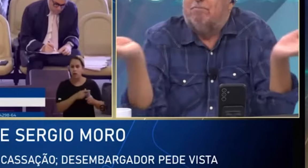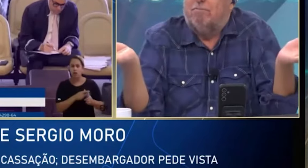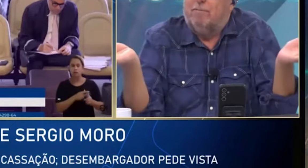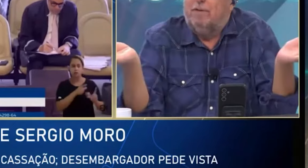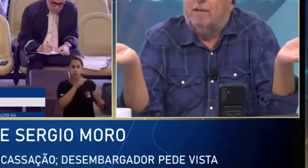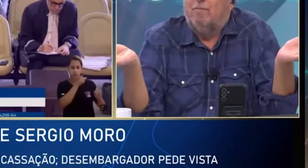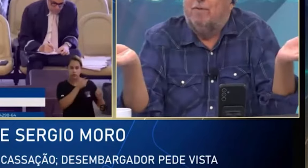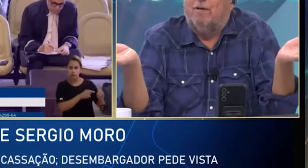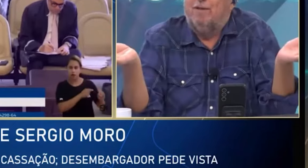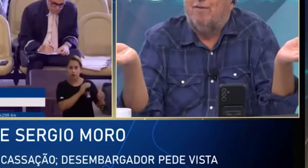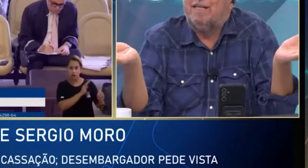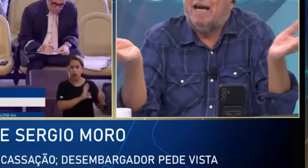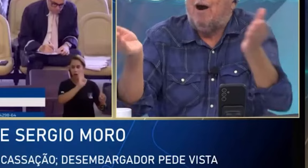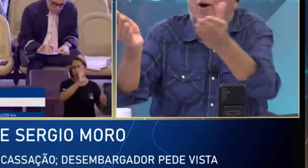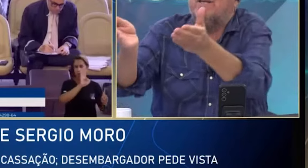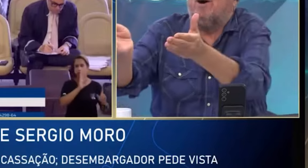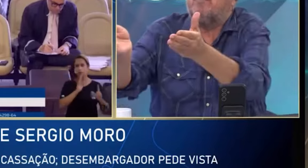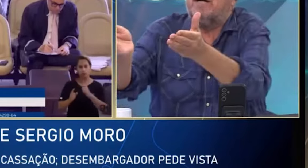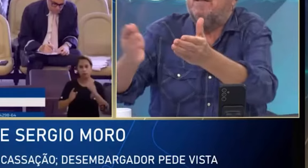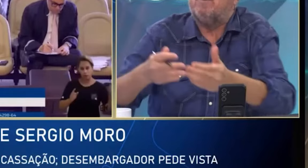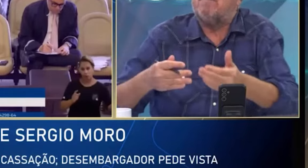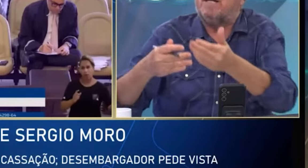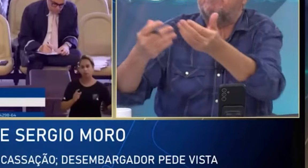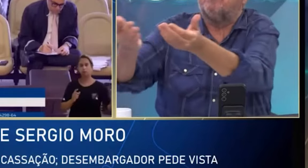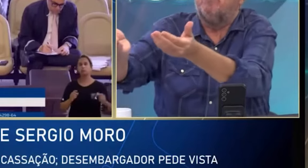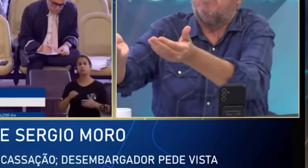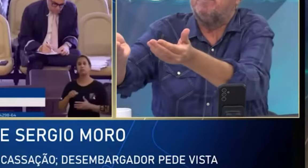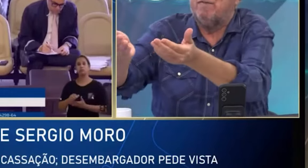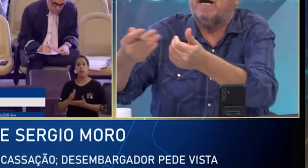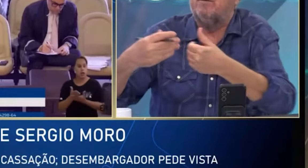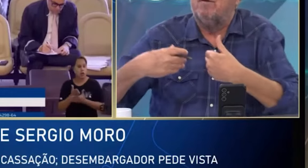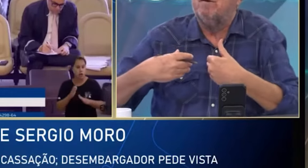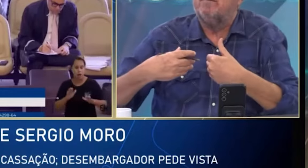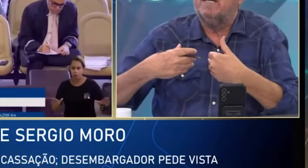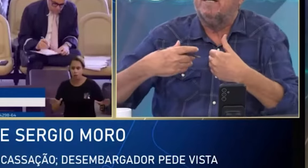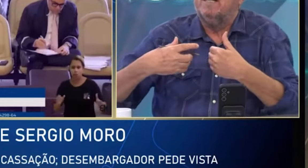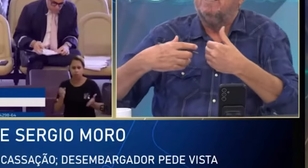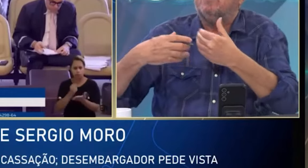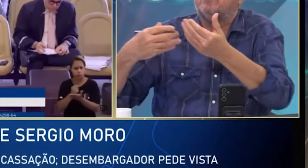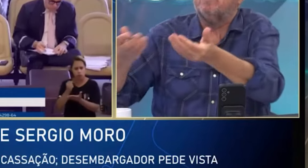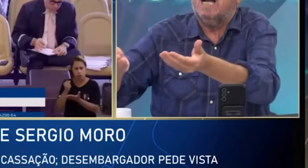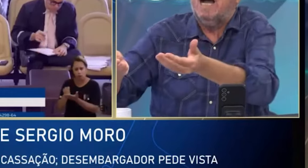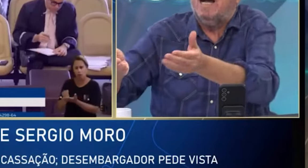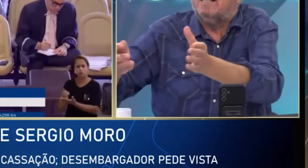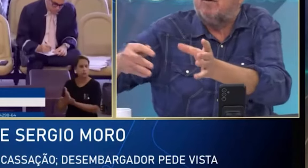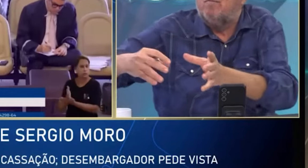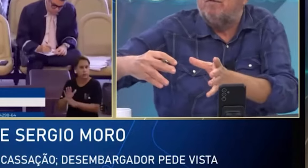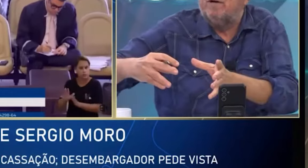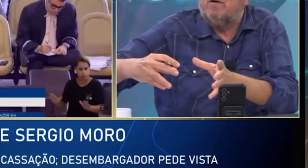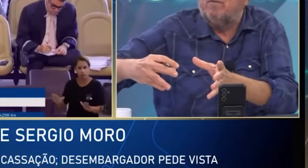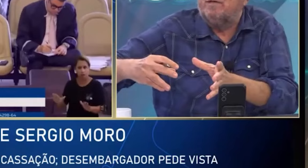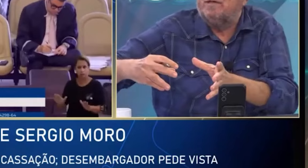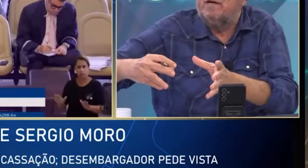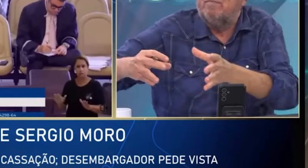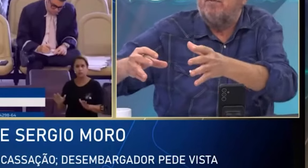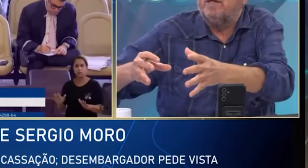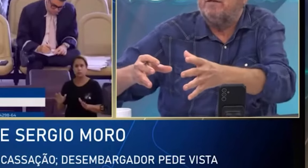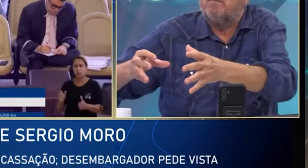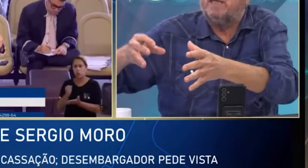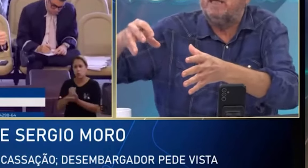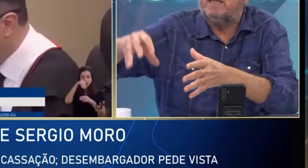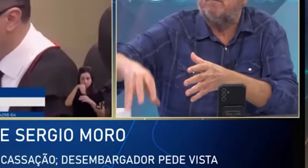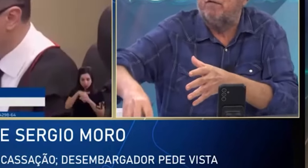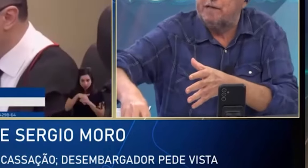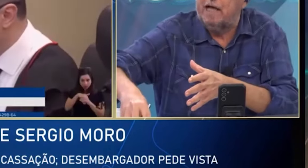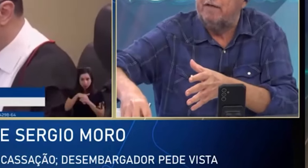zero não não não e e outra não caberia ao Desembargador ao meu ver julgar como foi a composição e por